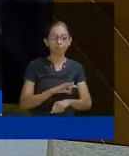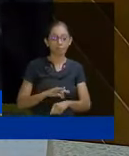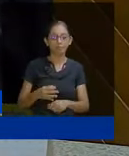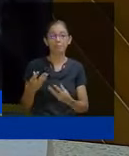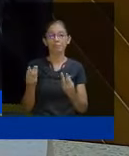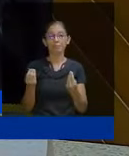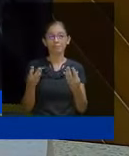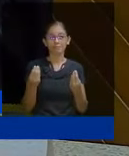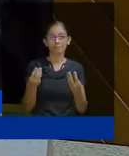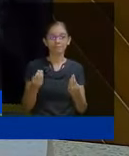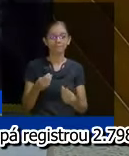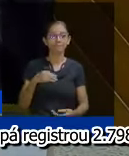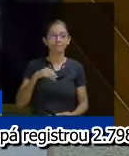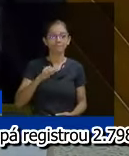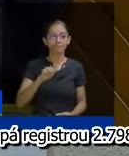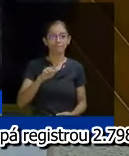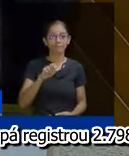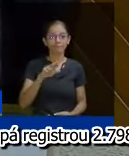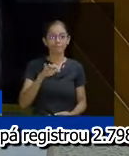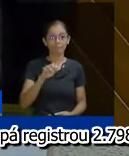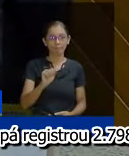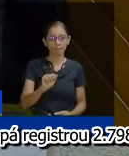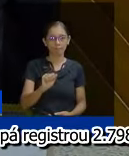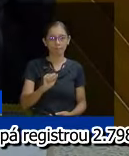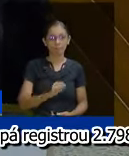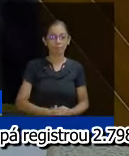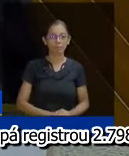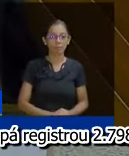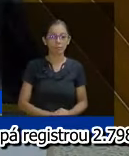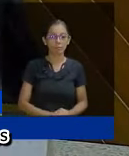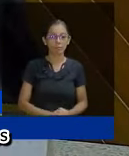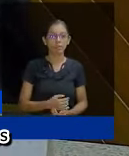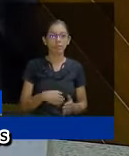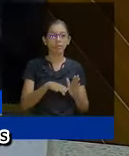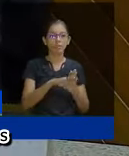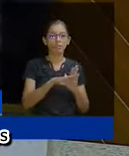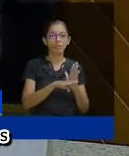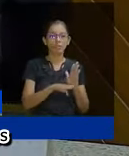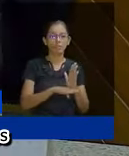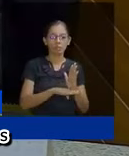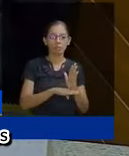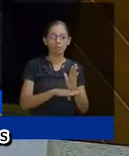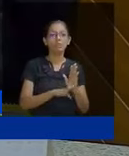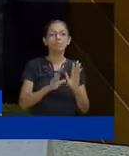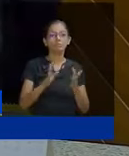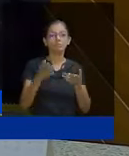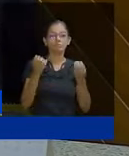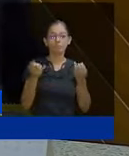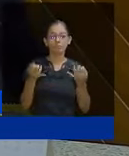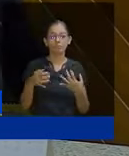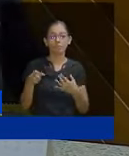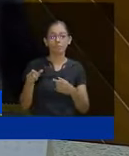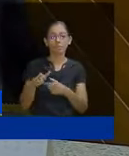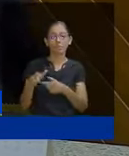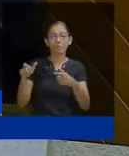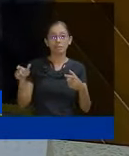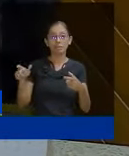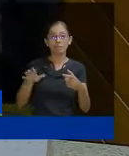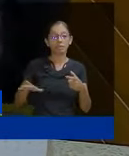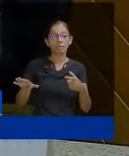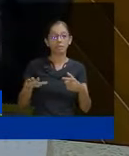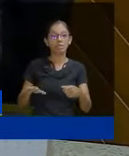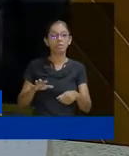Secretaria de Vigilância Sanitária, 1º de janeiro a 31 de dezembro de 2022, já agora, recente, o Amapá registrou